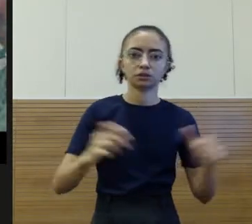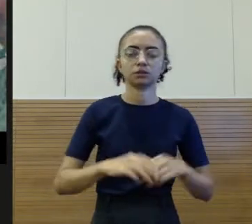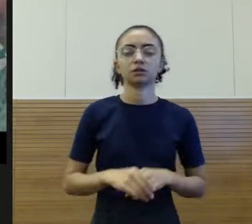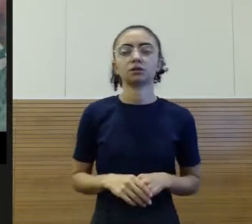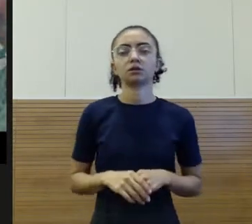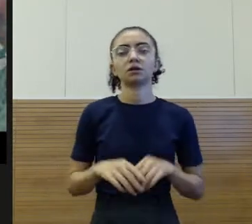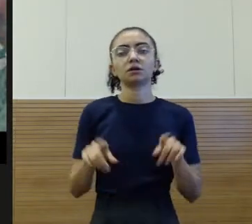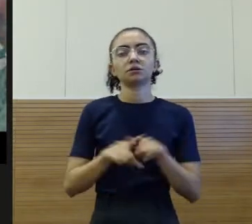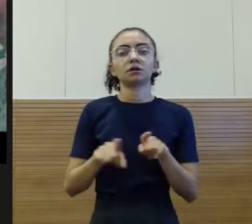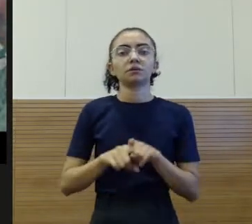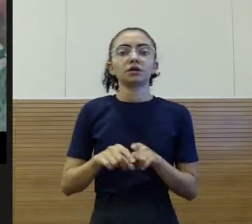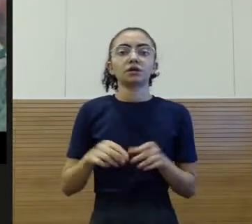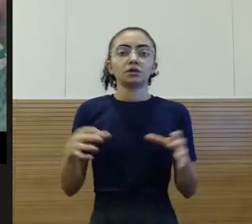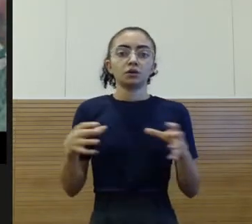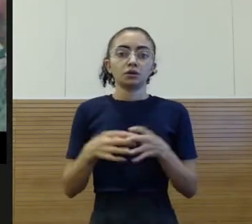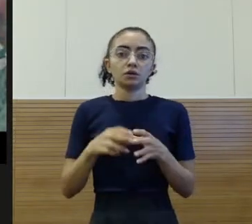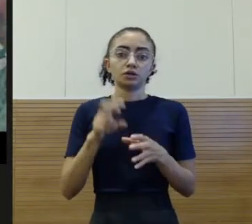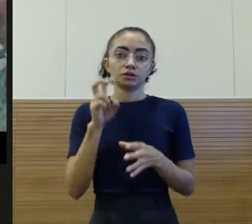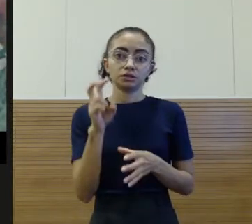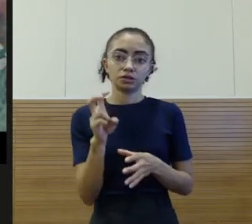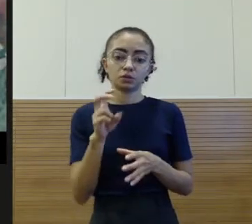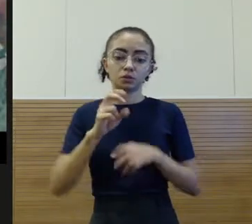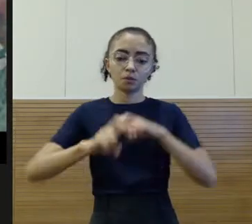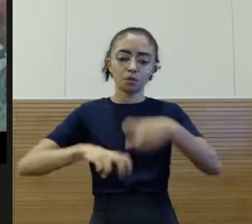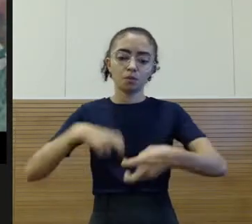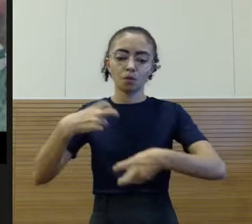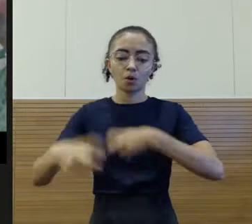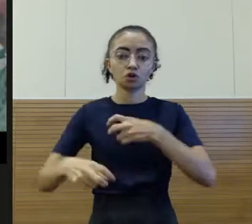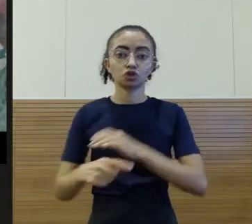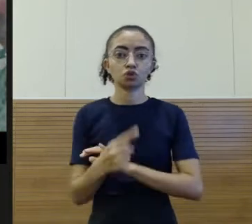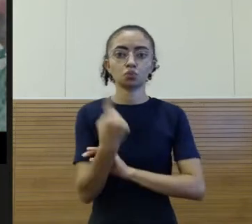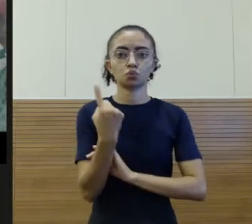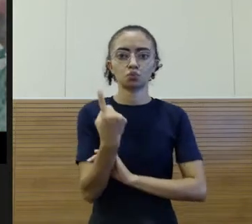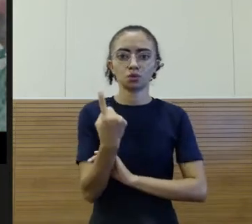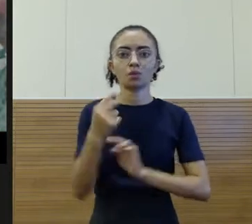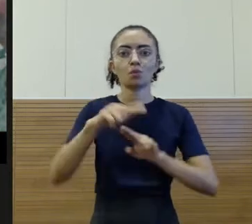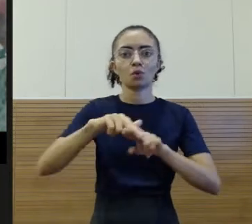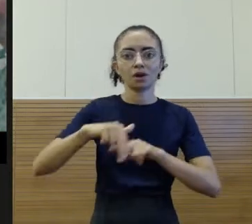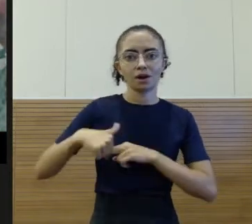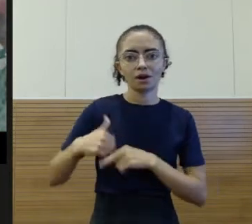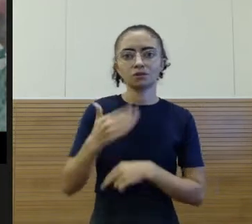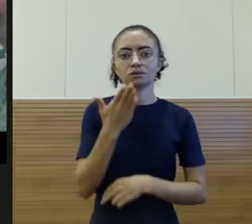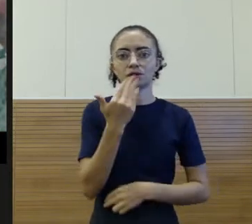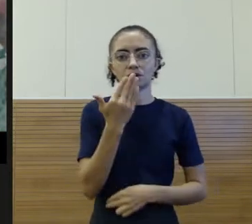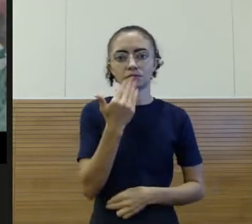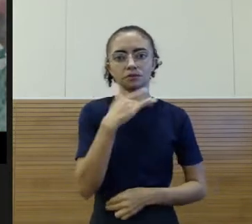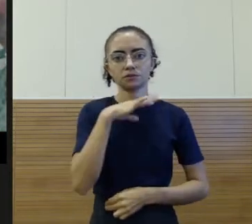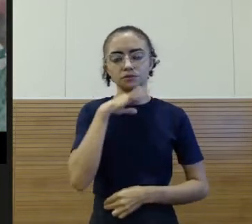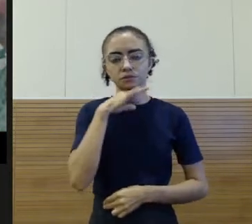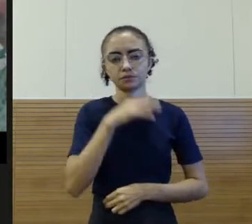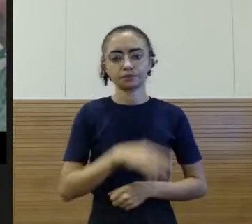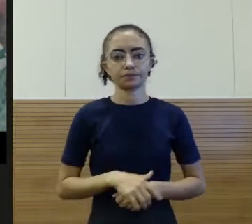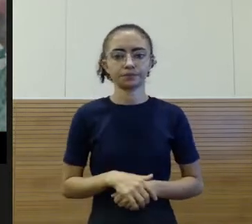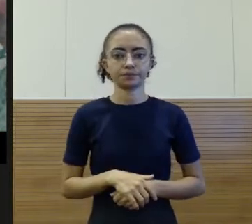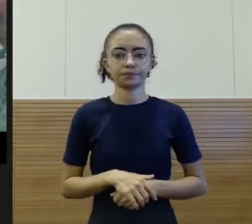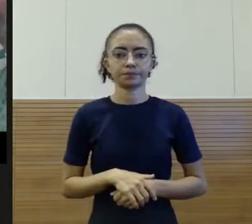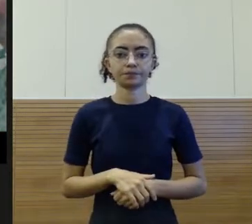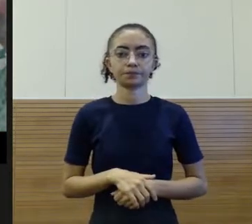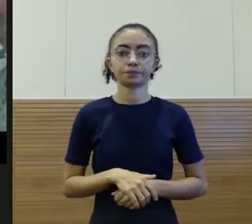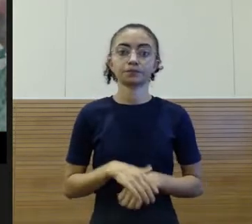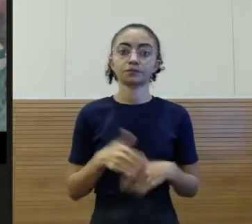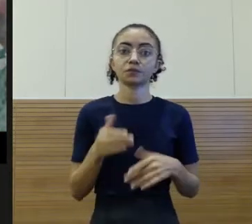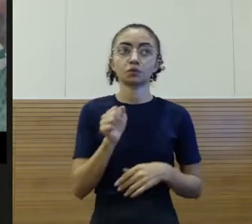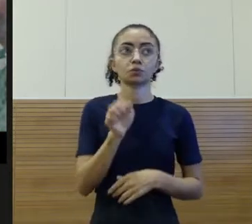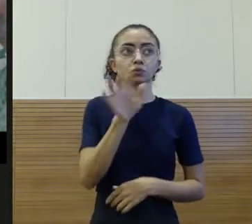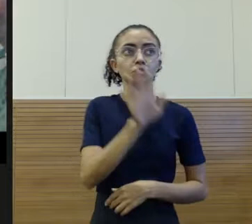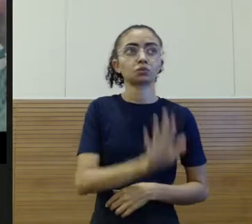1 a cada 5 mortes estão associadas com um aspecto que tem a ver com a má alimentação. De forma